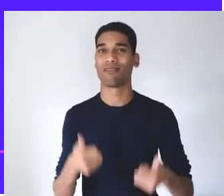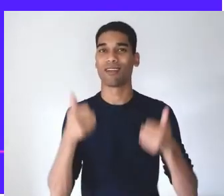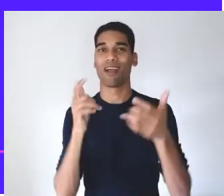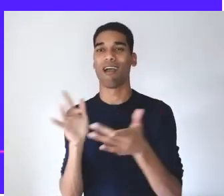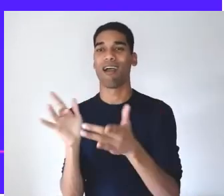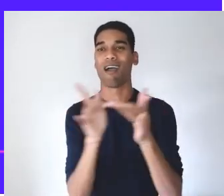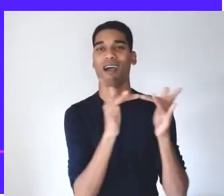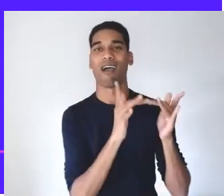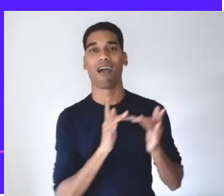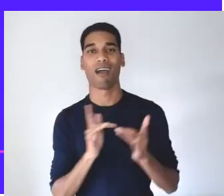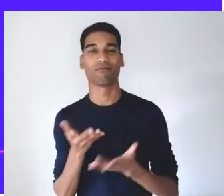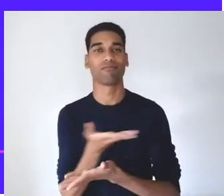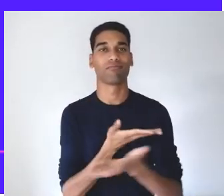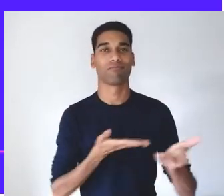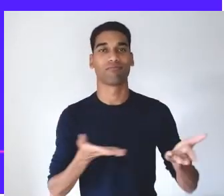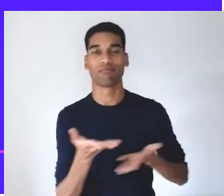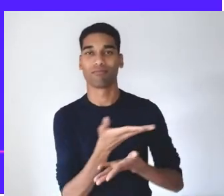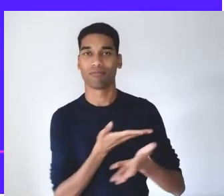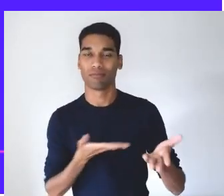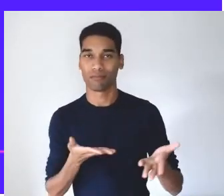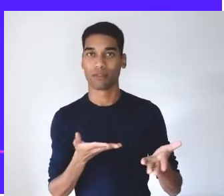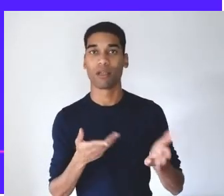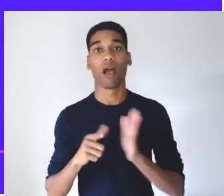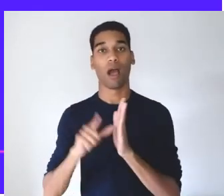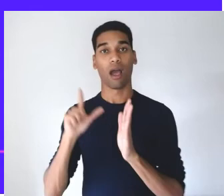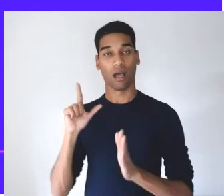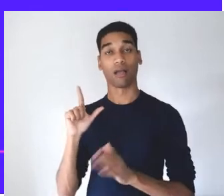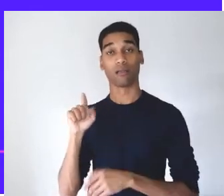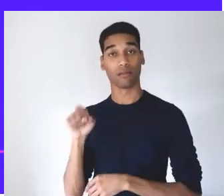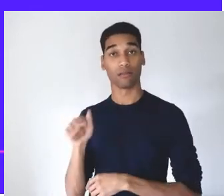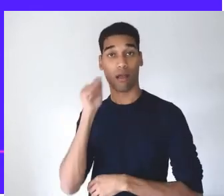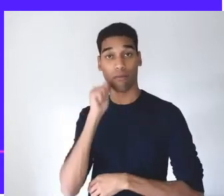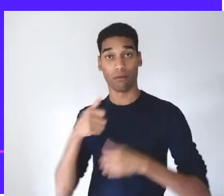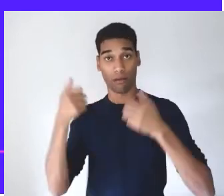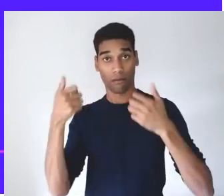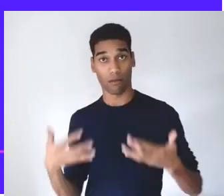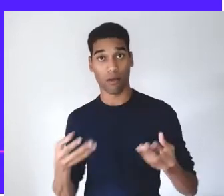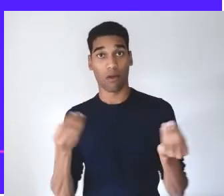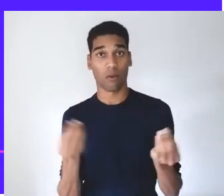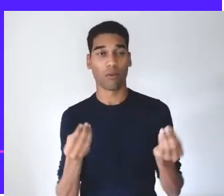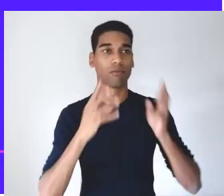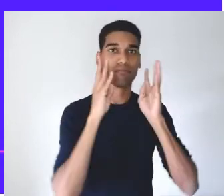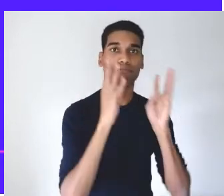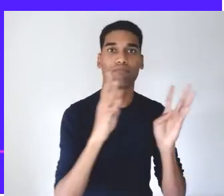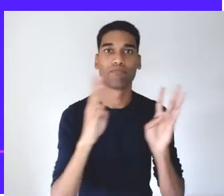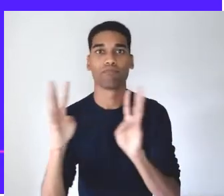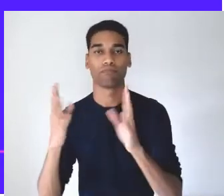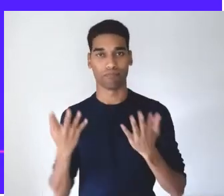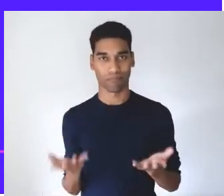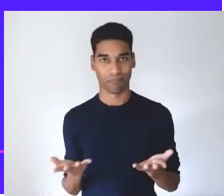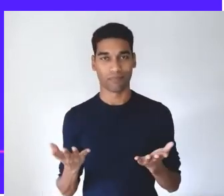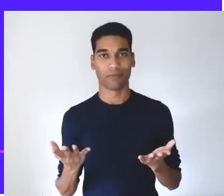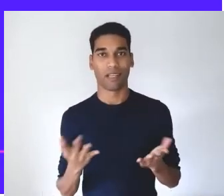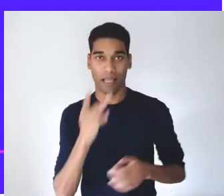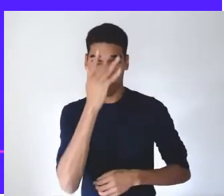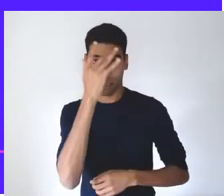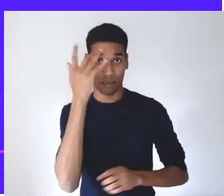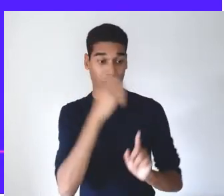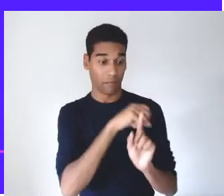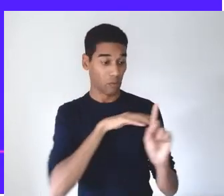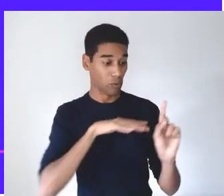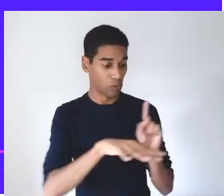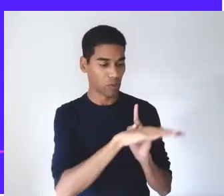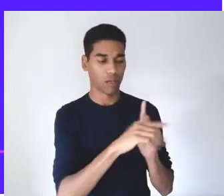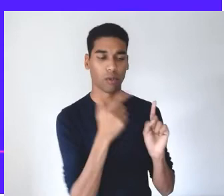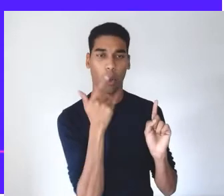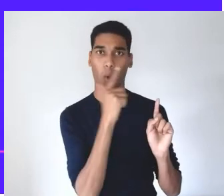plural na cobertura e as pessoas se identificam quando, né, existe um efeito